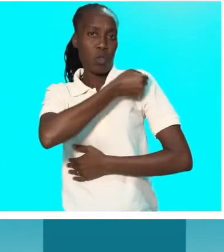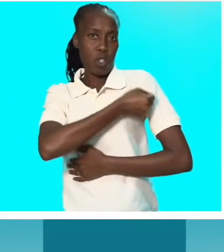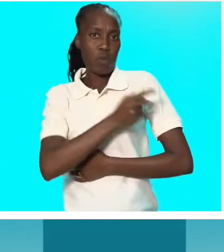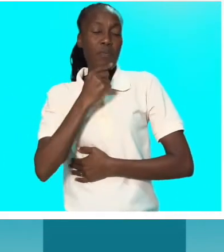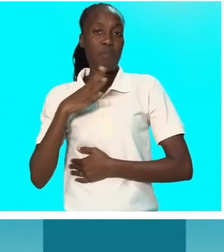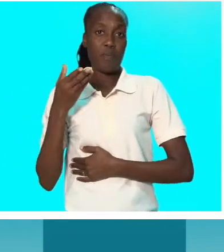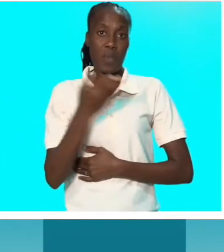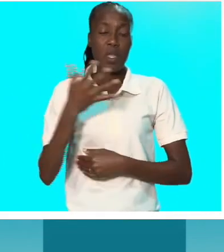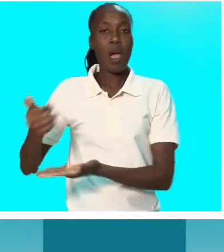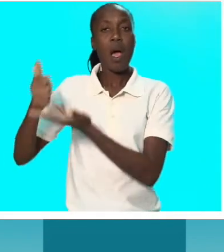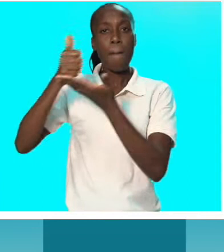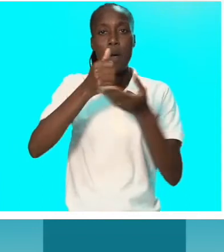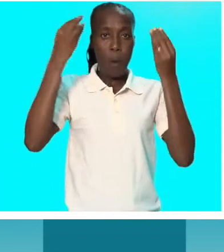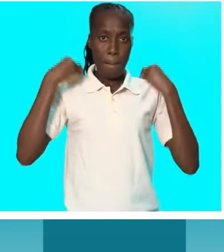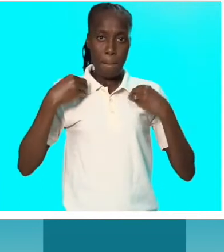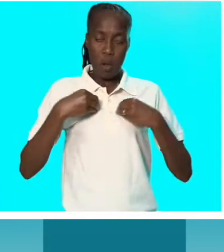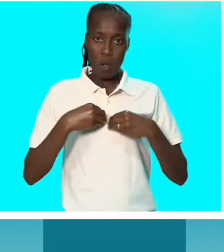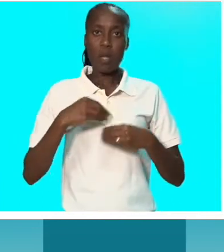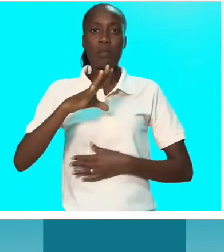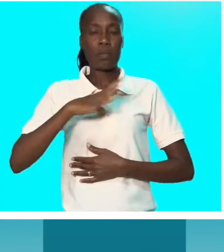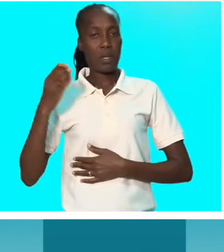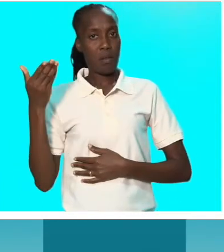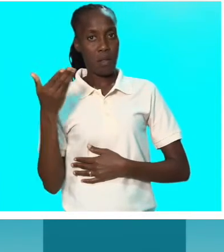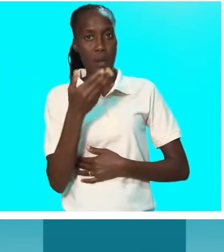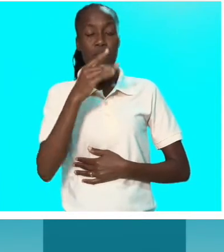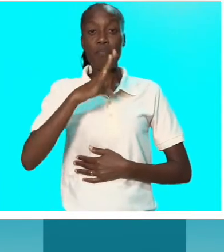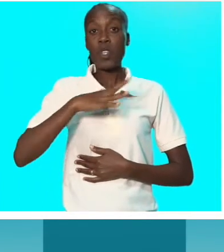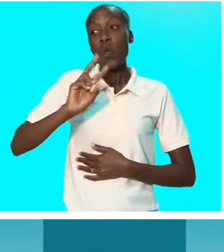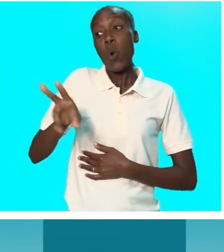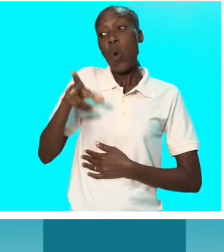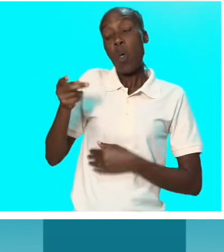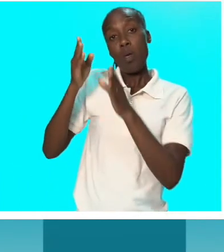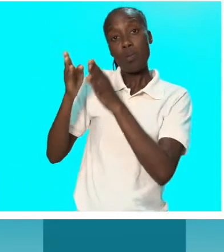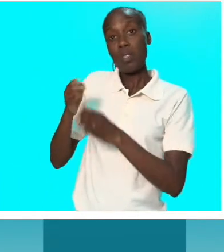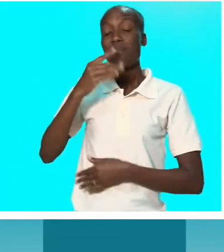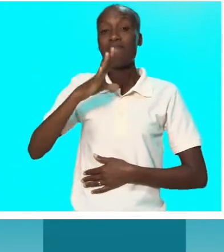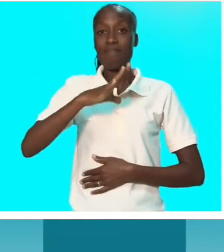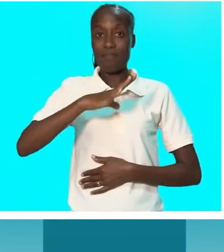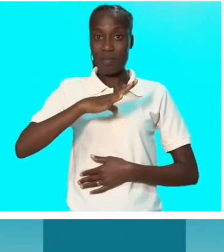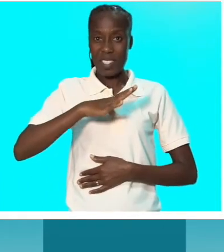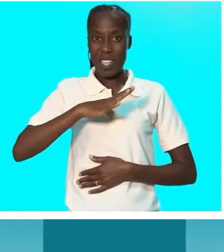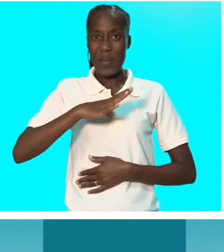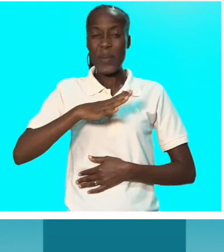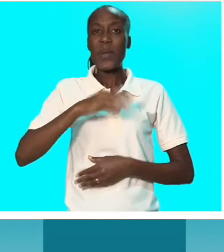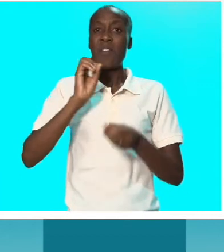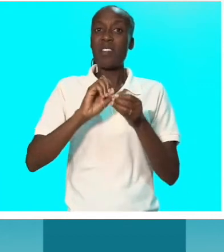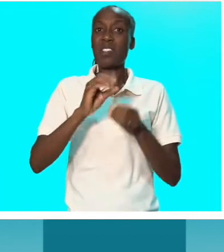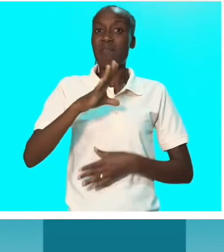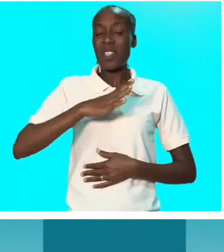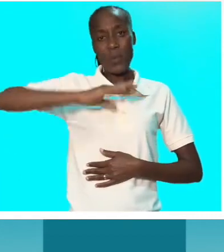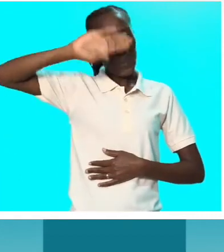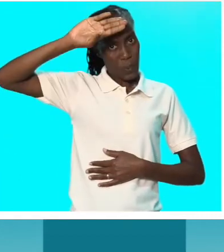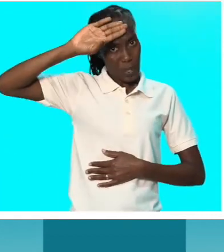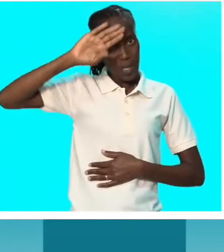onde adequado apoio médico será prestado. E aqueles que, eventualmente, já têm